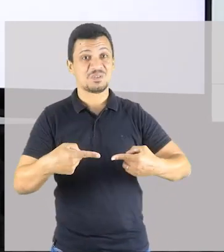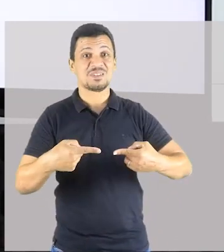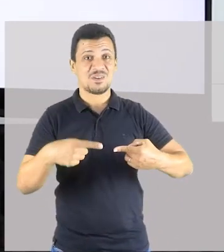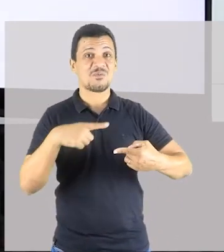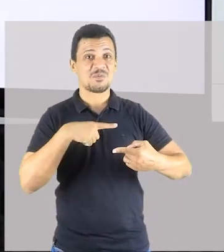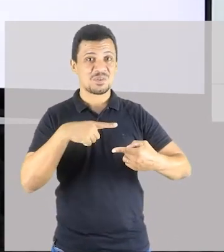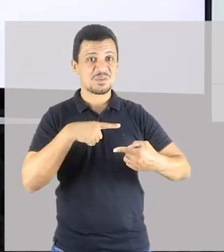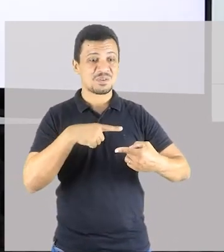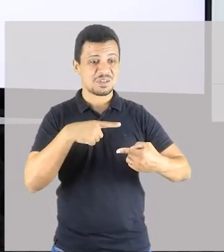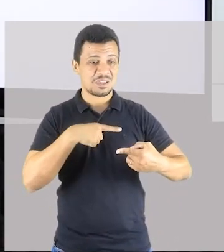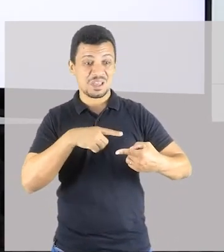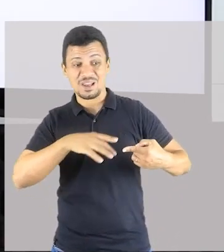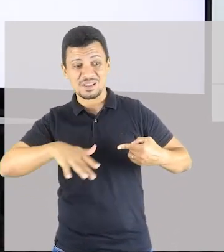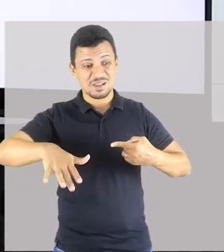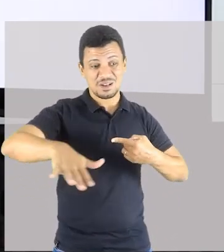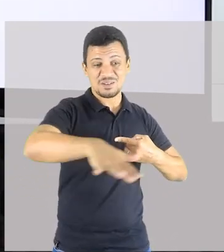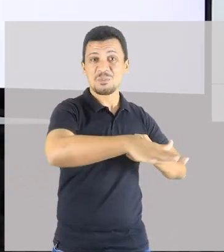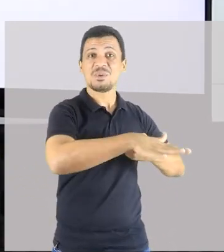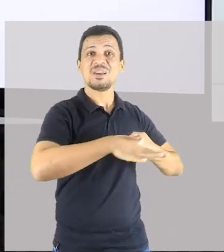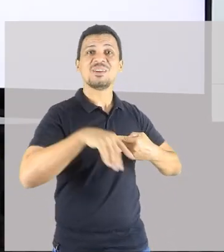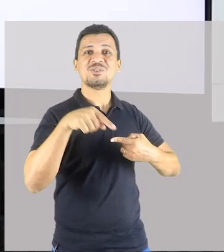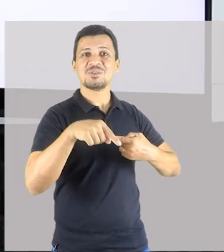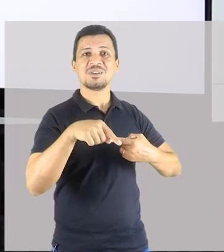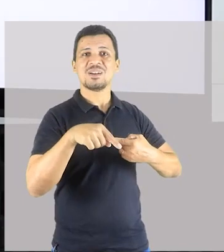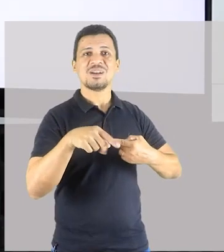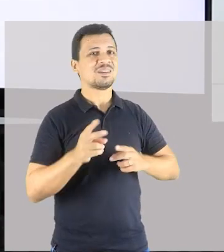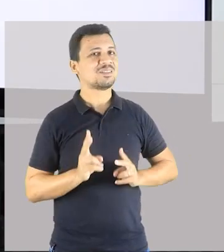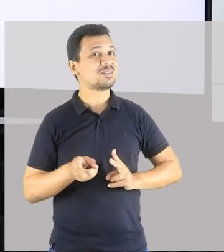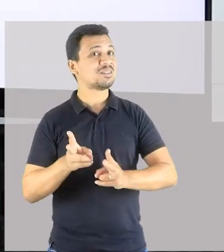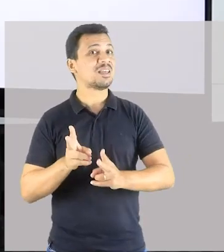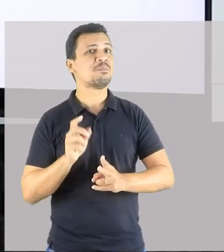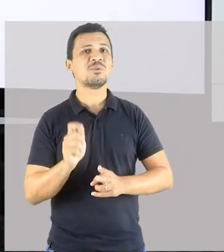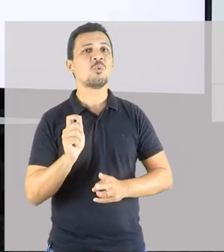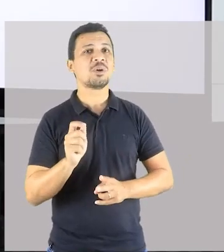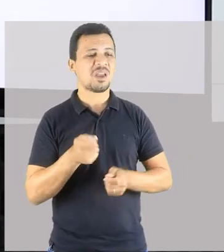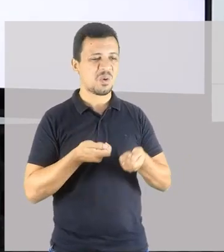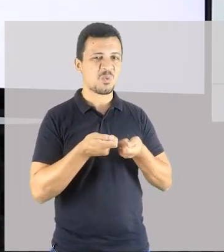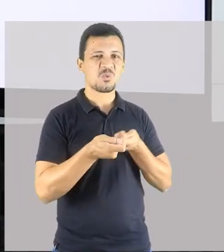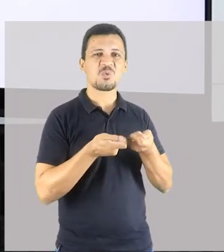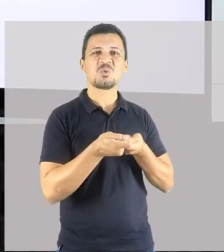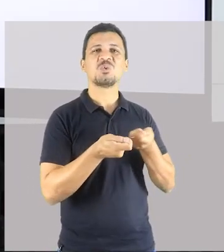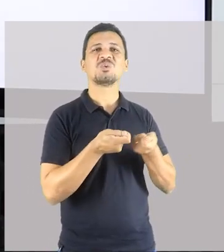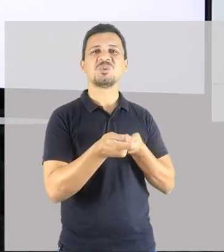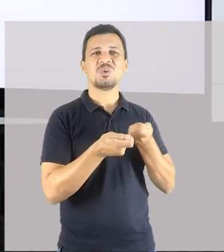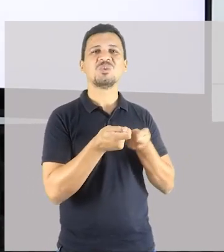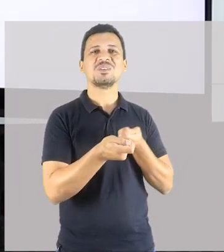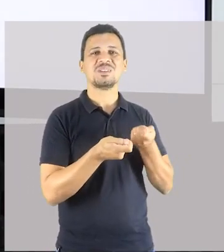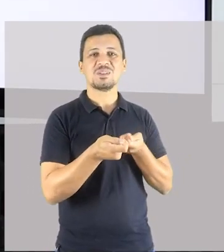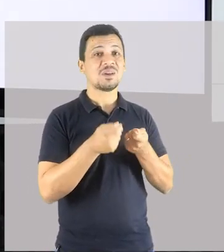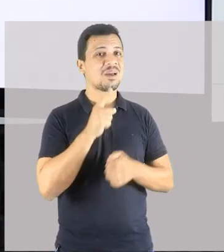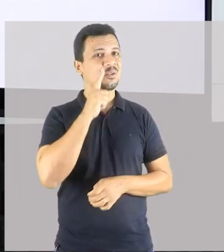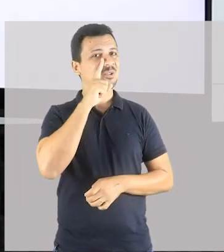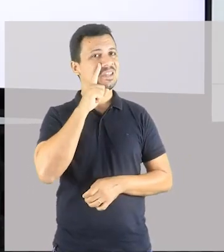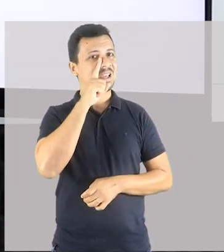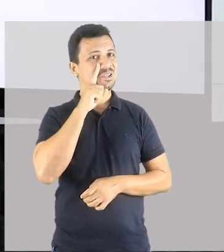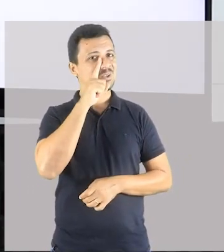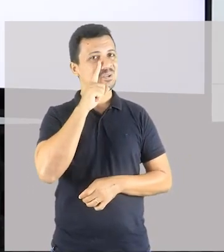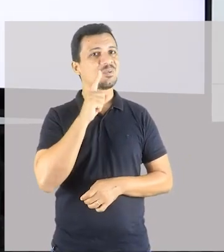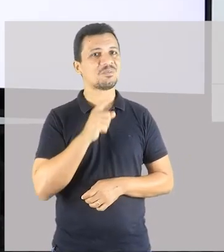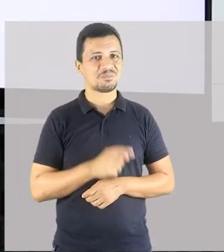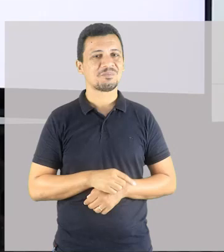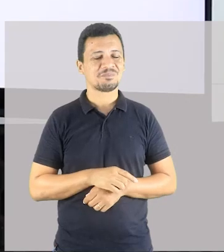tem naquele ambiente, mas sempre tendo controle sobre os riscos,